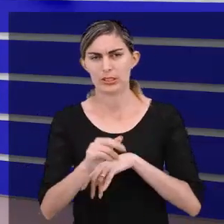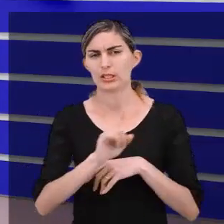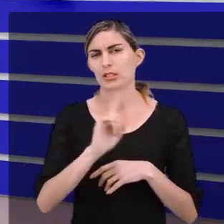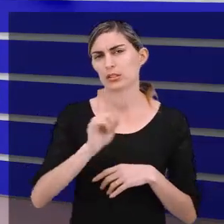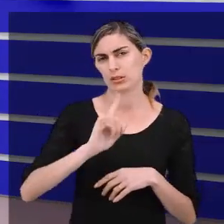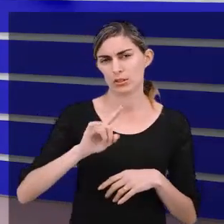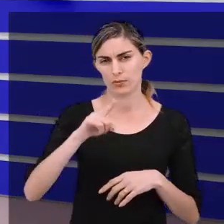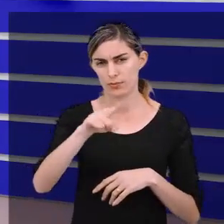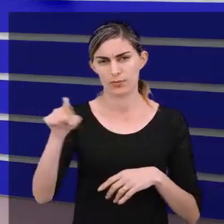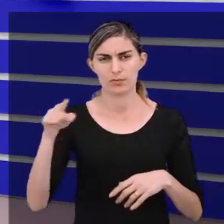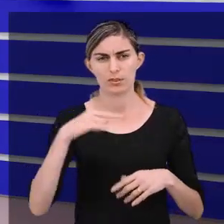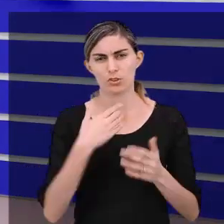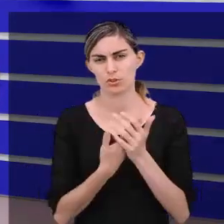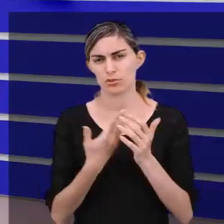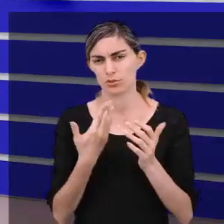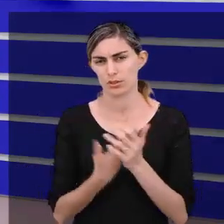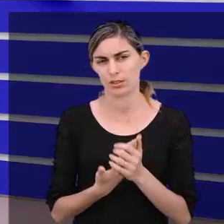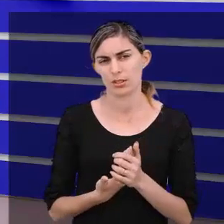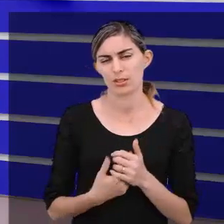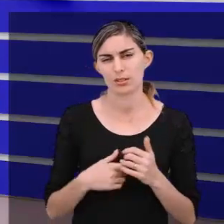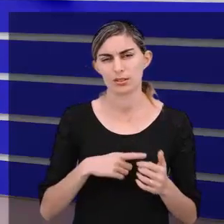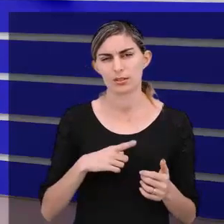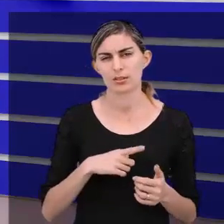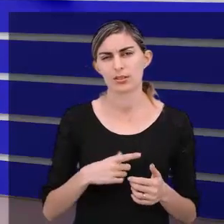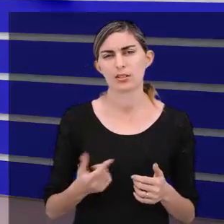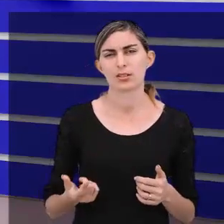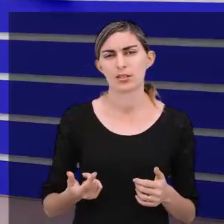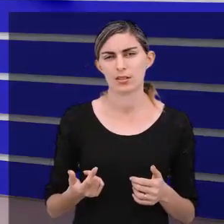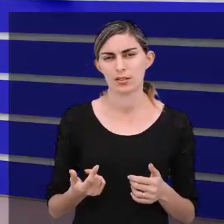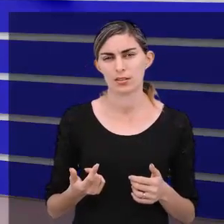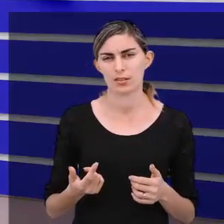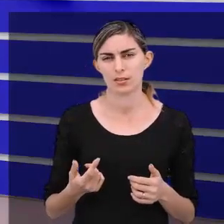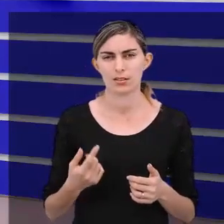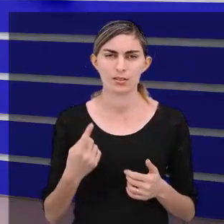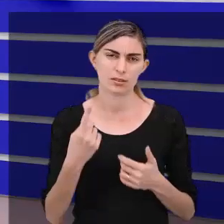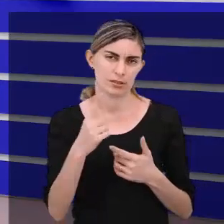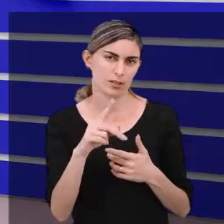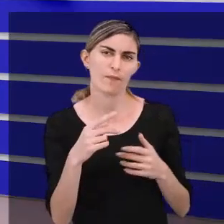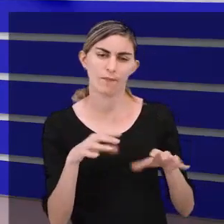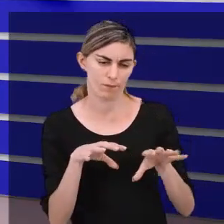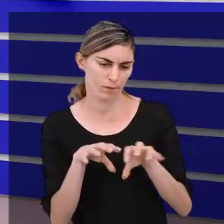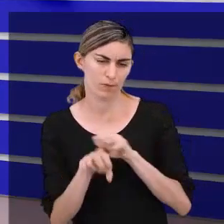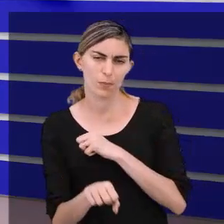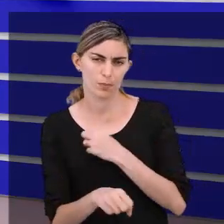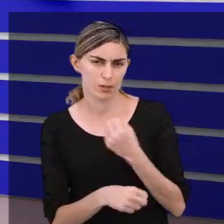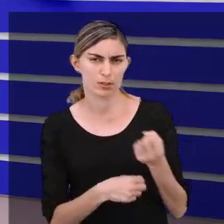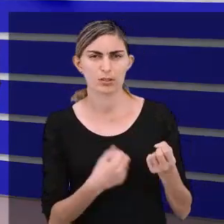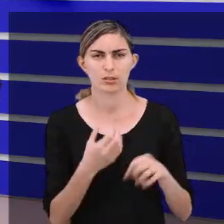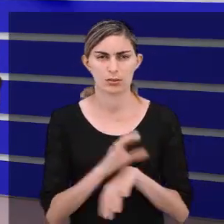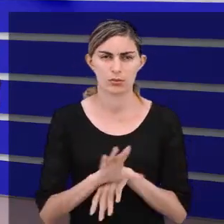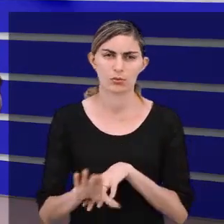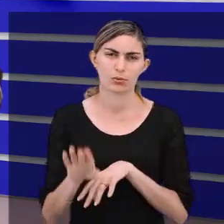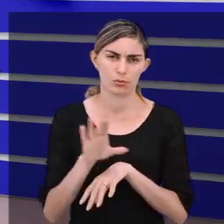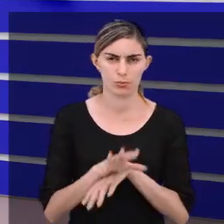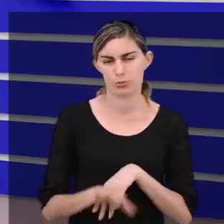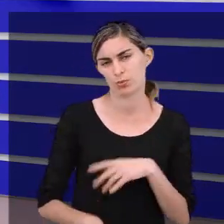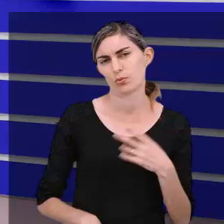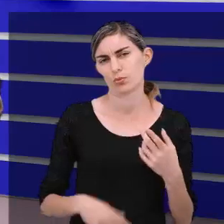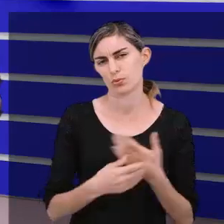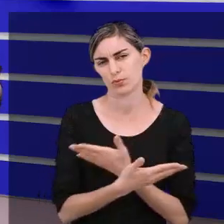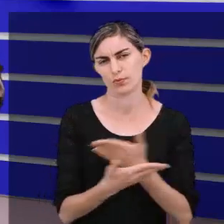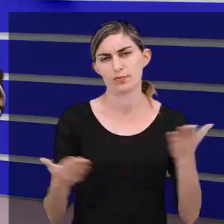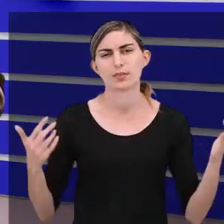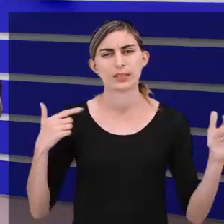né? Você que é estudante, que está aí né, na formação desse curso, não se engane, vocês